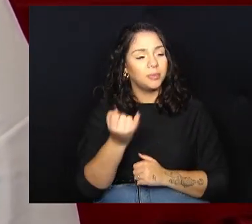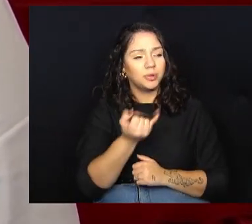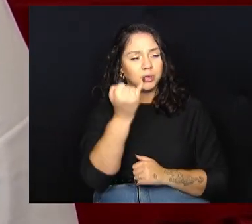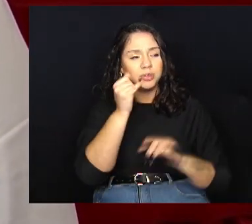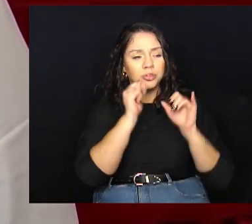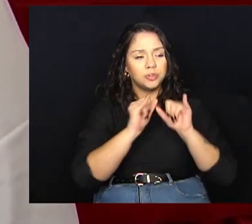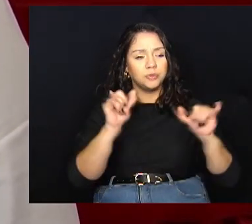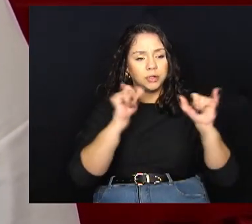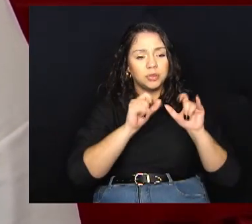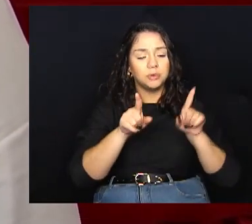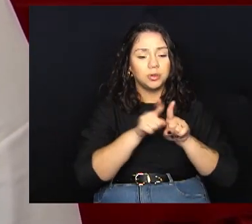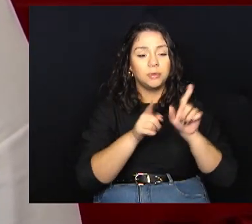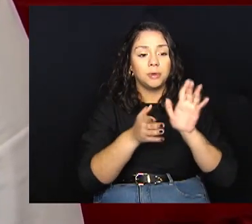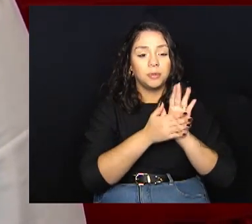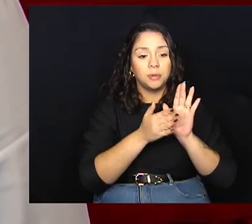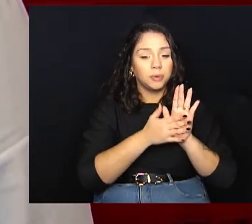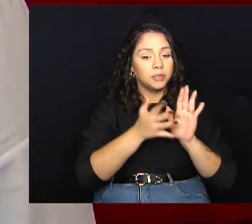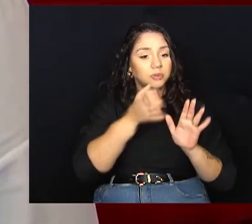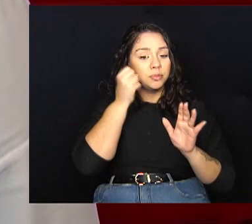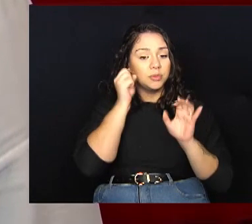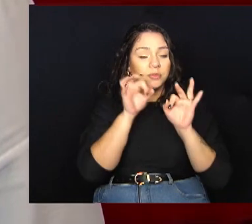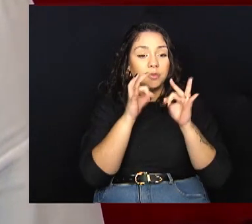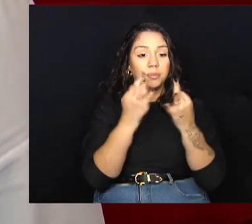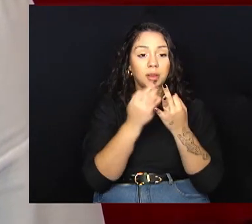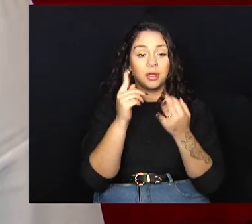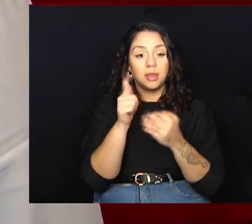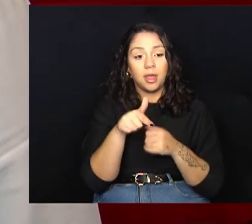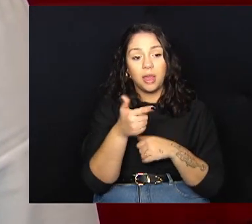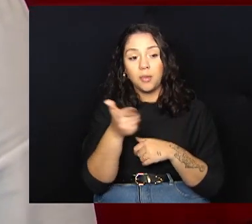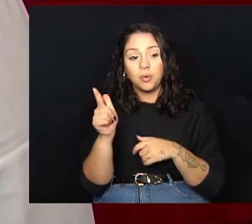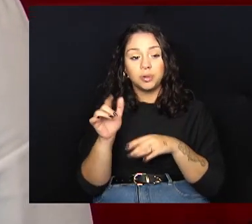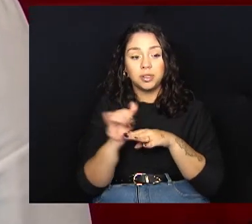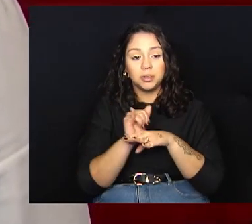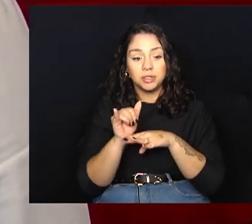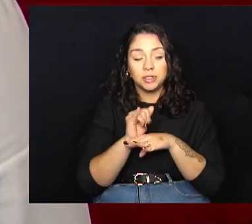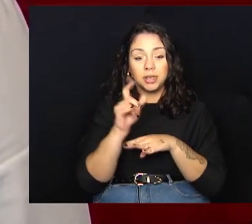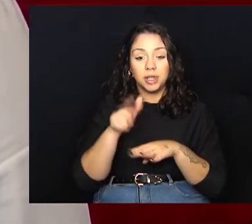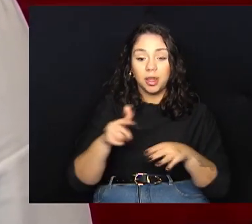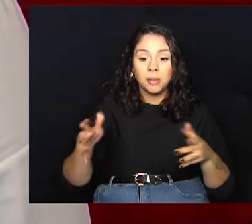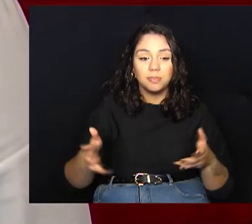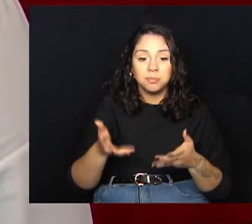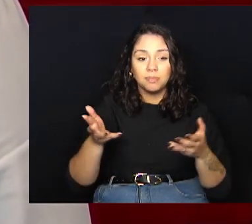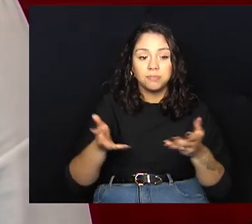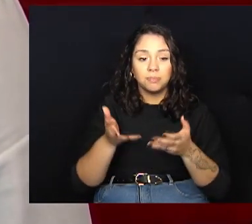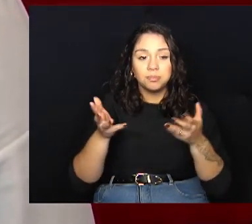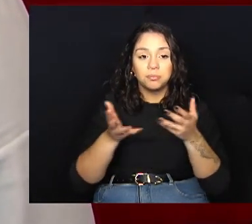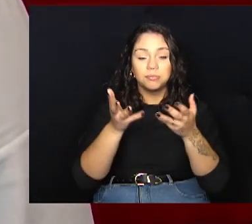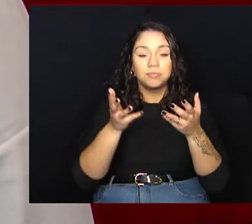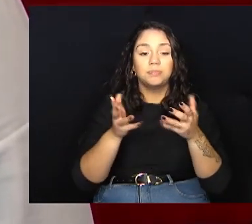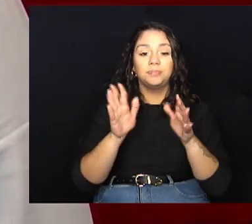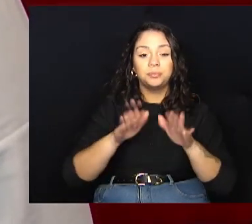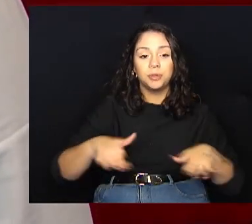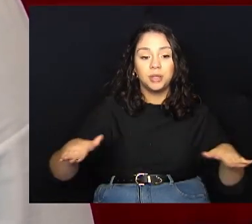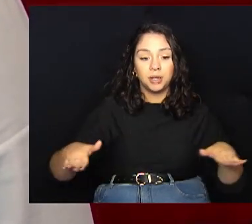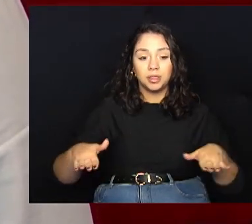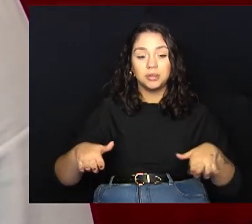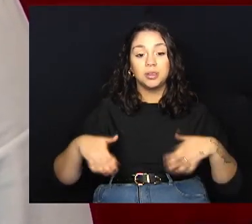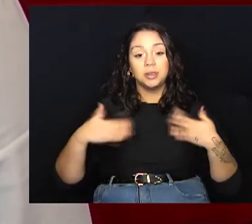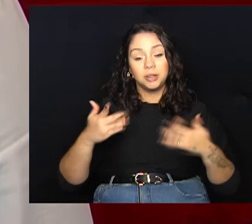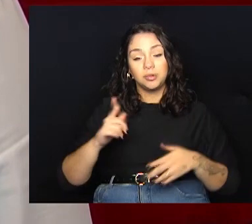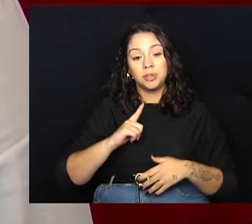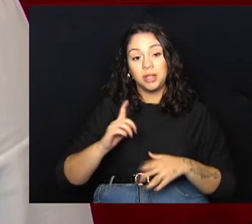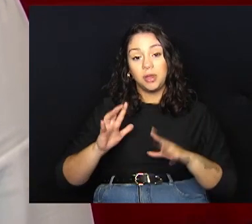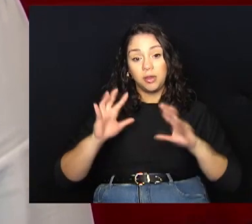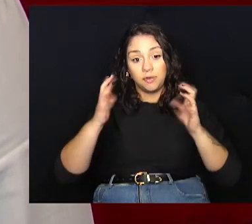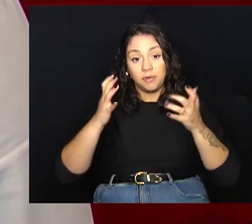acolhimento familiar afinal ele vem como uma alternativa né de fato aí de um estímulo maior para essas crianças então ter um